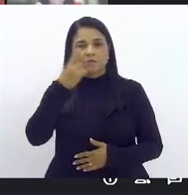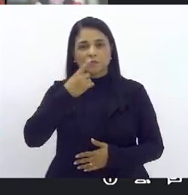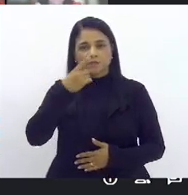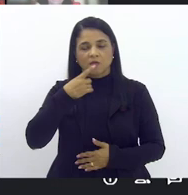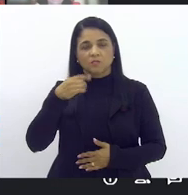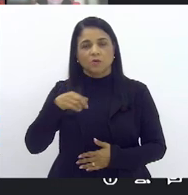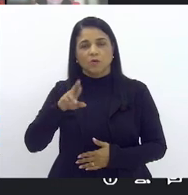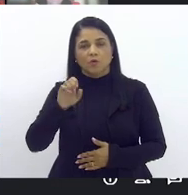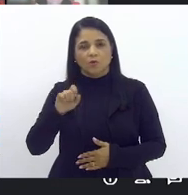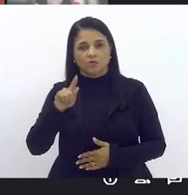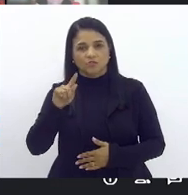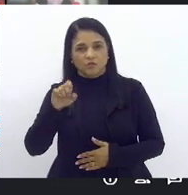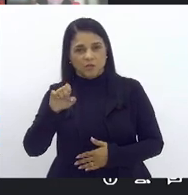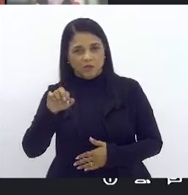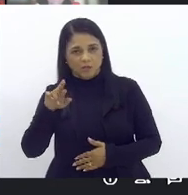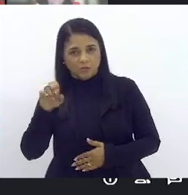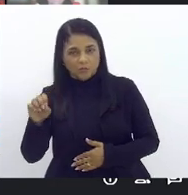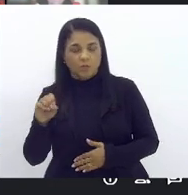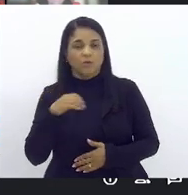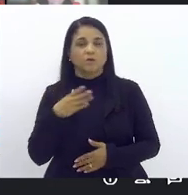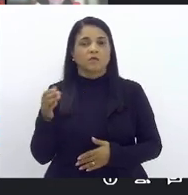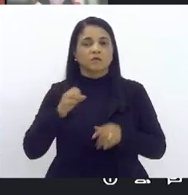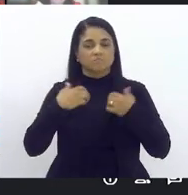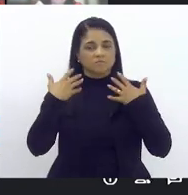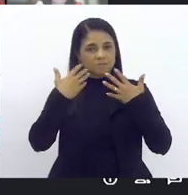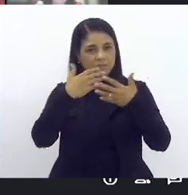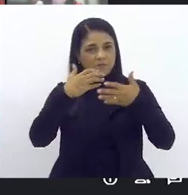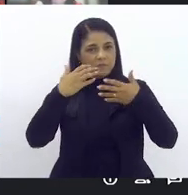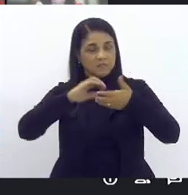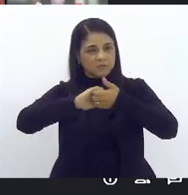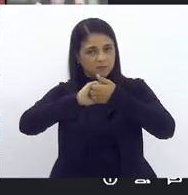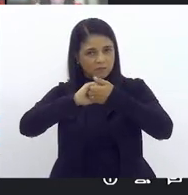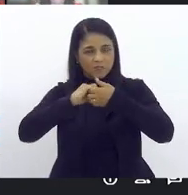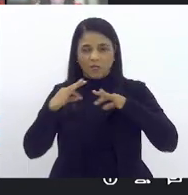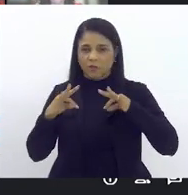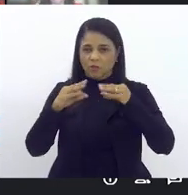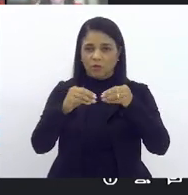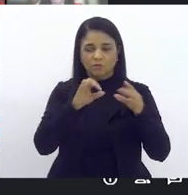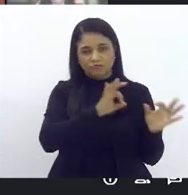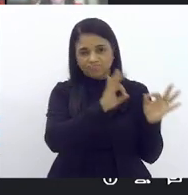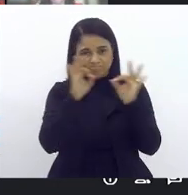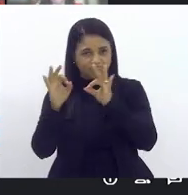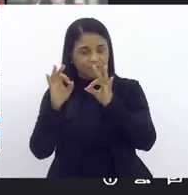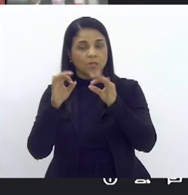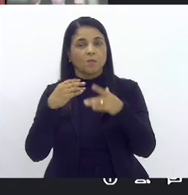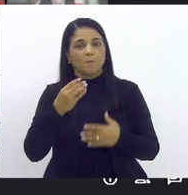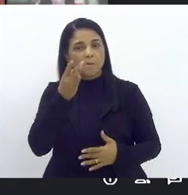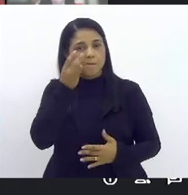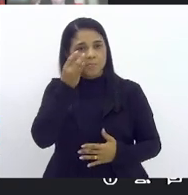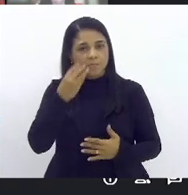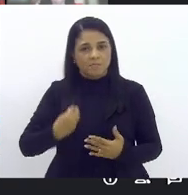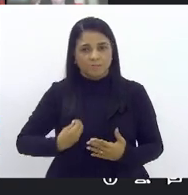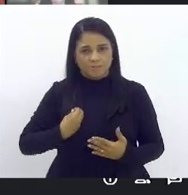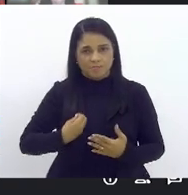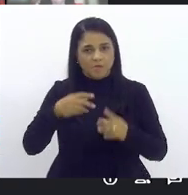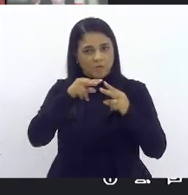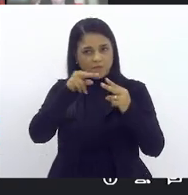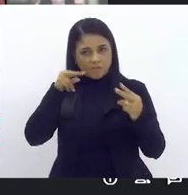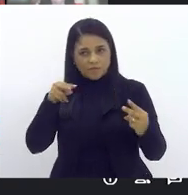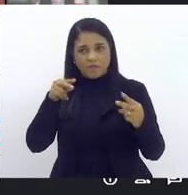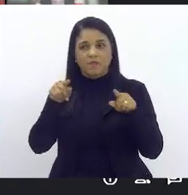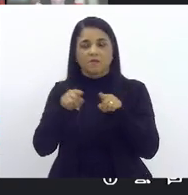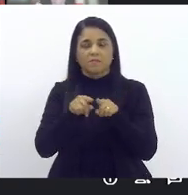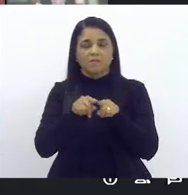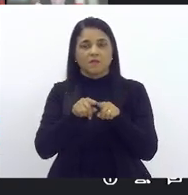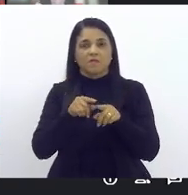E ao saudar todos os parlamentares presentes, as pessoas que nos acompanham de forma presencial. Apresentar aqui minha companheira